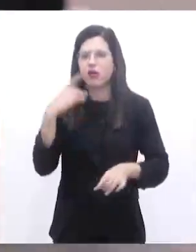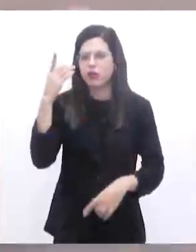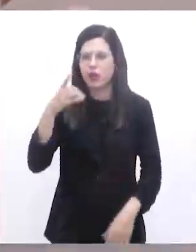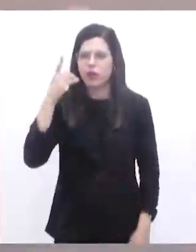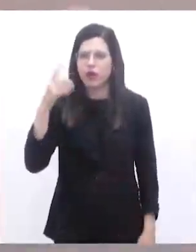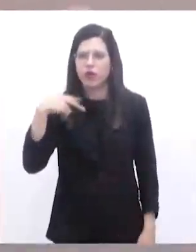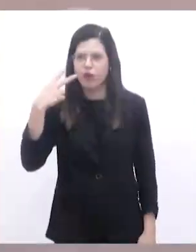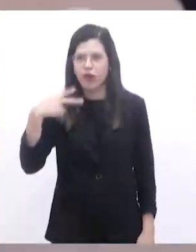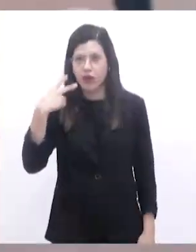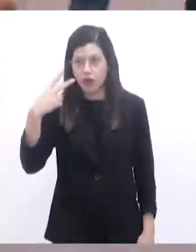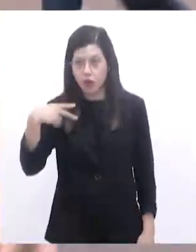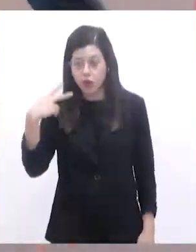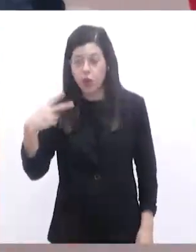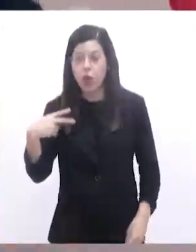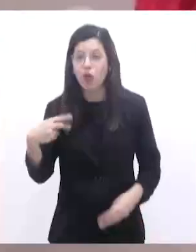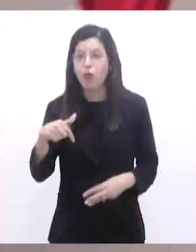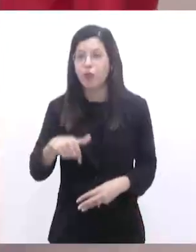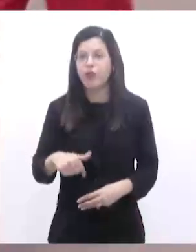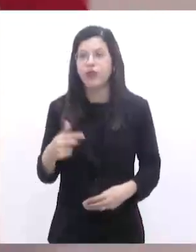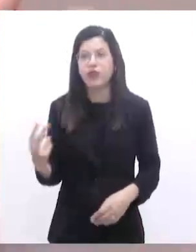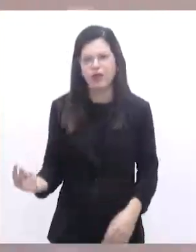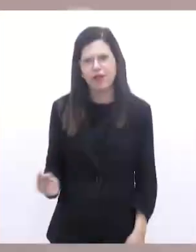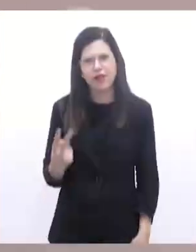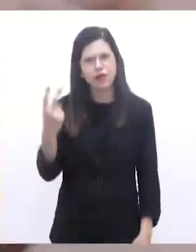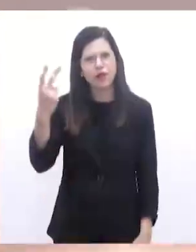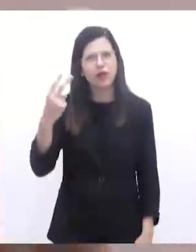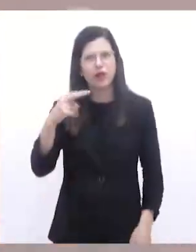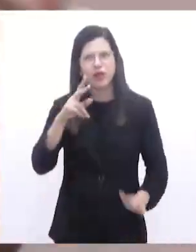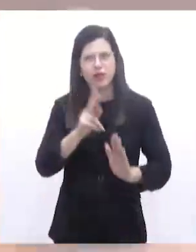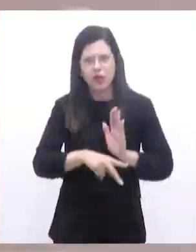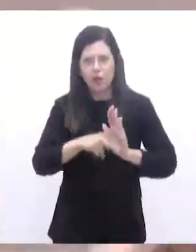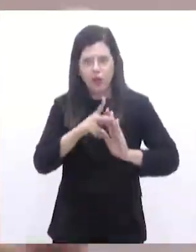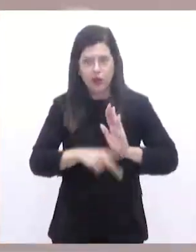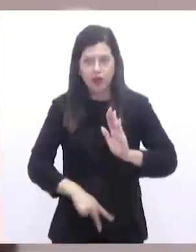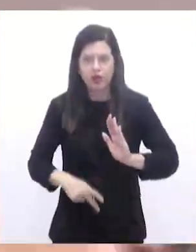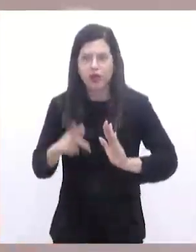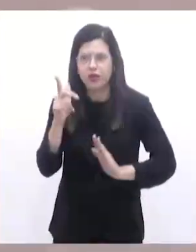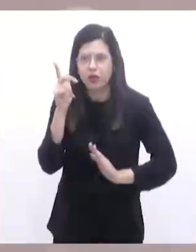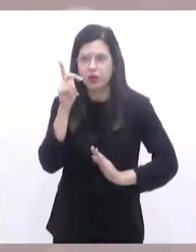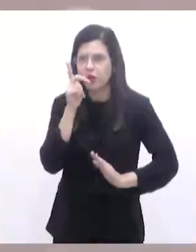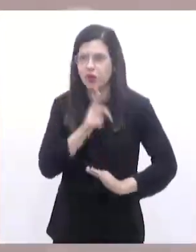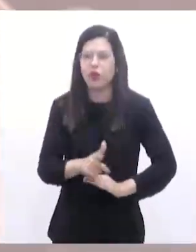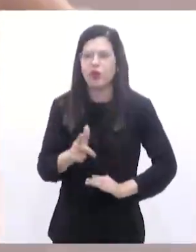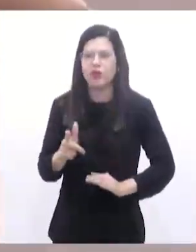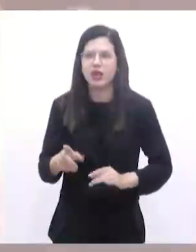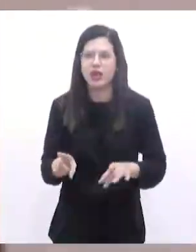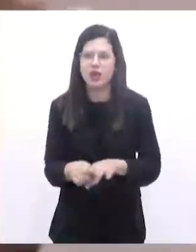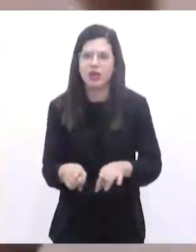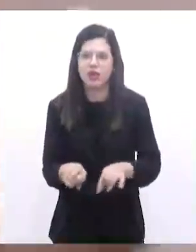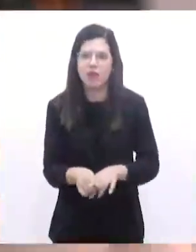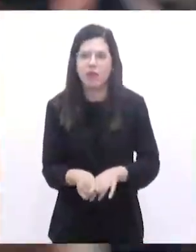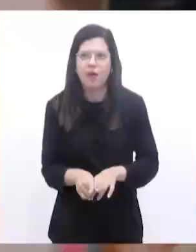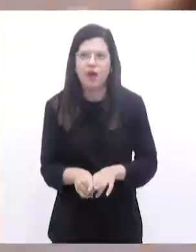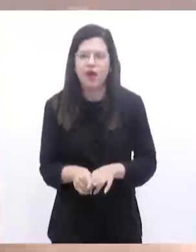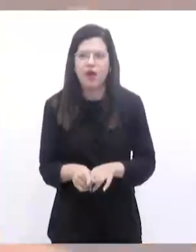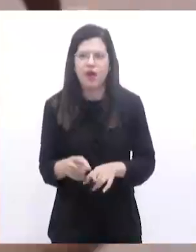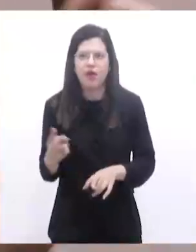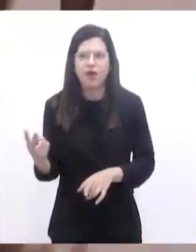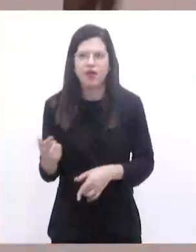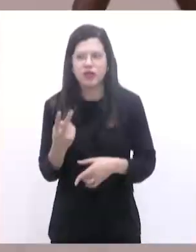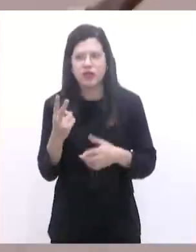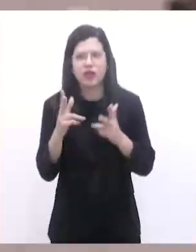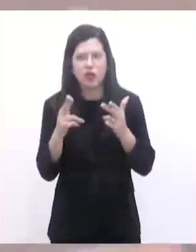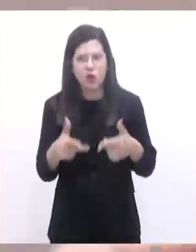deputados, vereadores que reconhecem o rolê e concedem a gente emendas parlamentares ou reconhecimentos como o